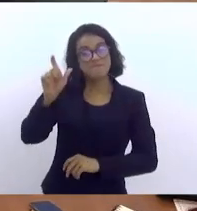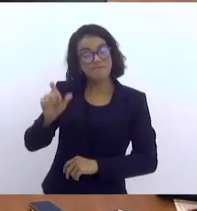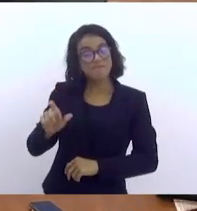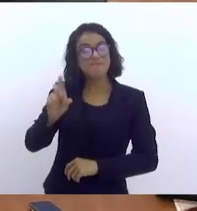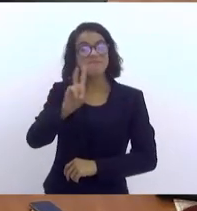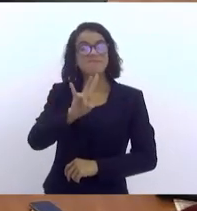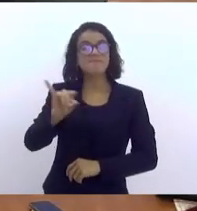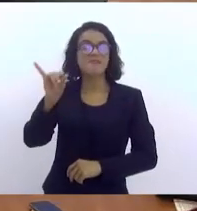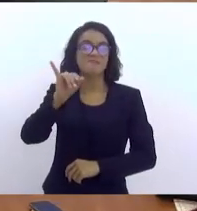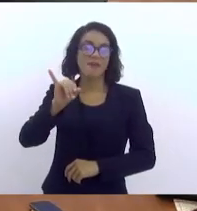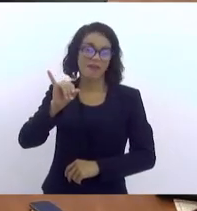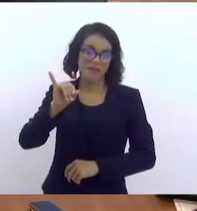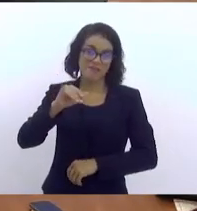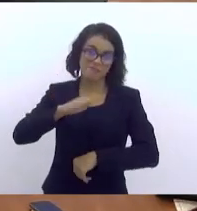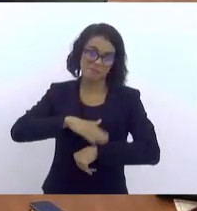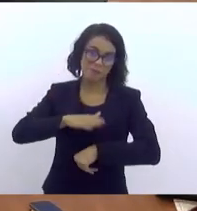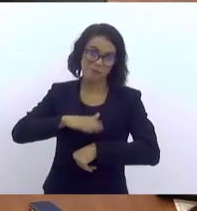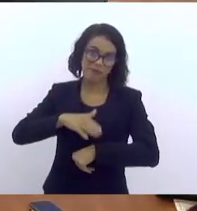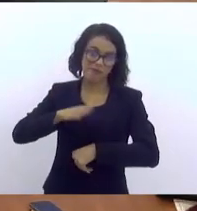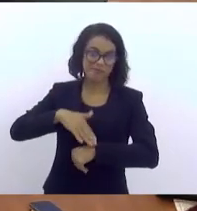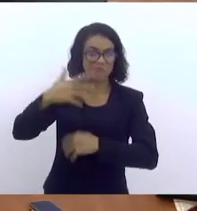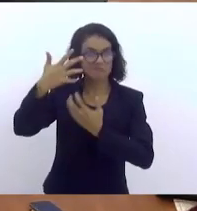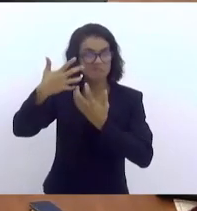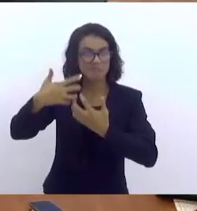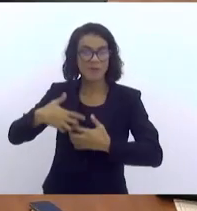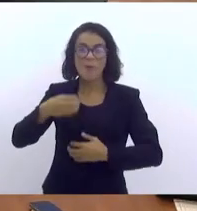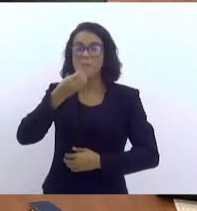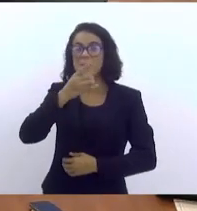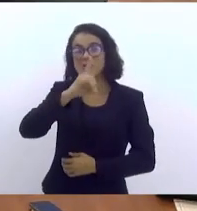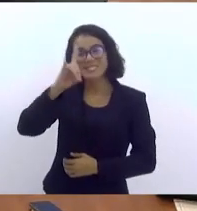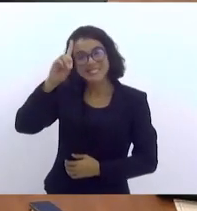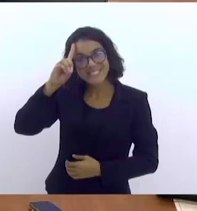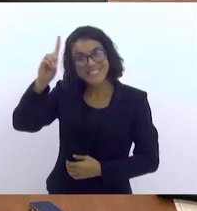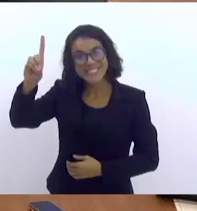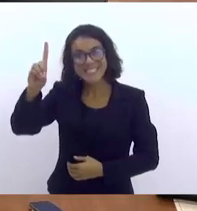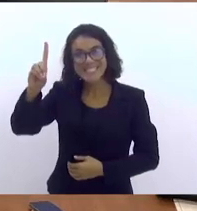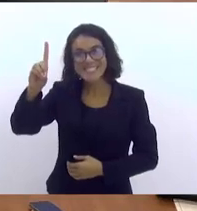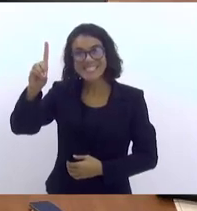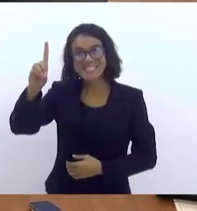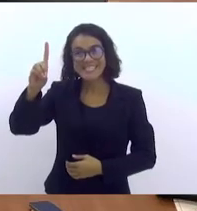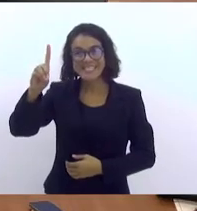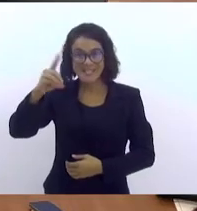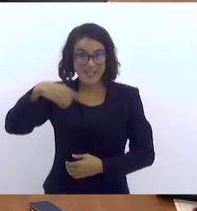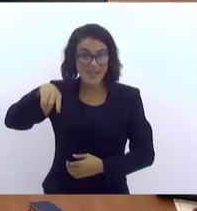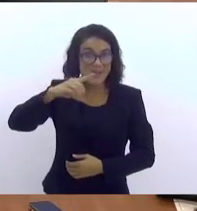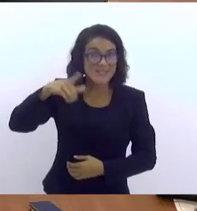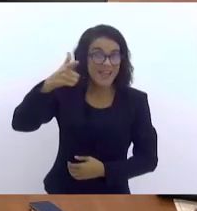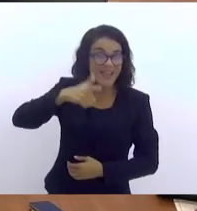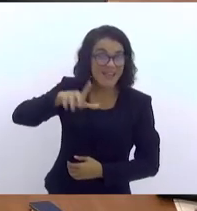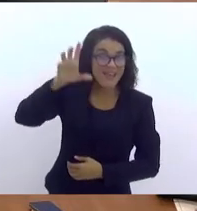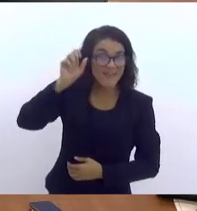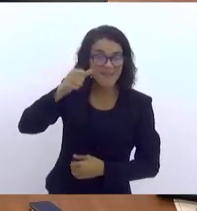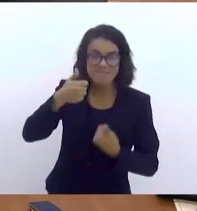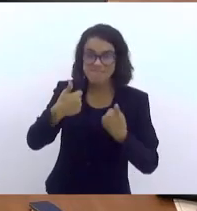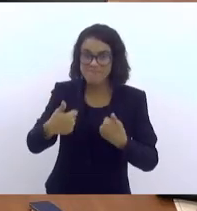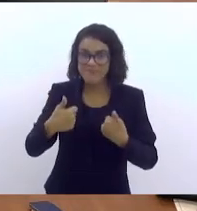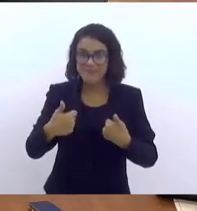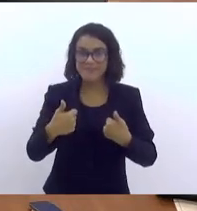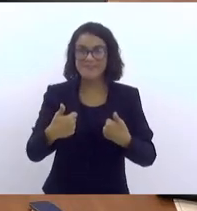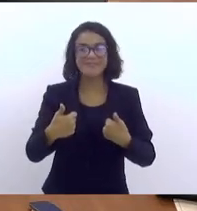fazer a fala nesse momento bom dia todos me escutam bem